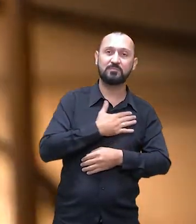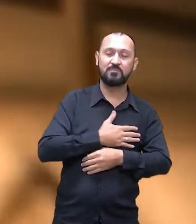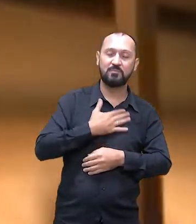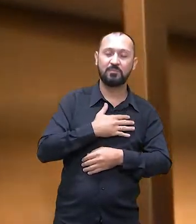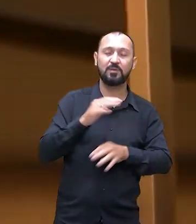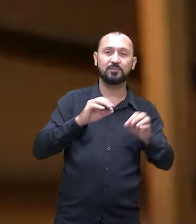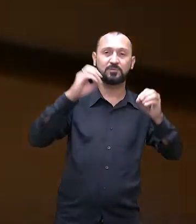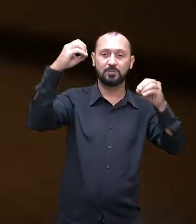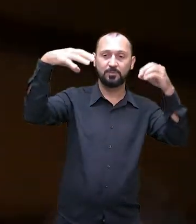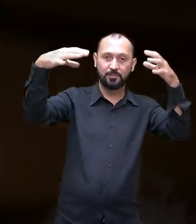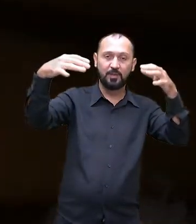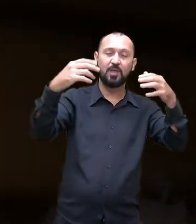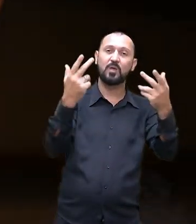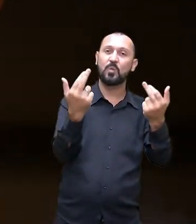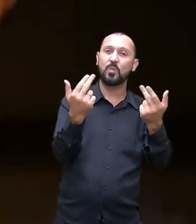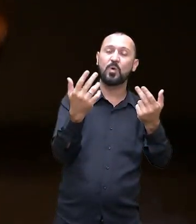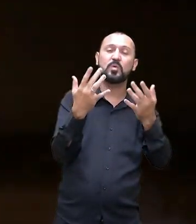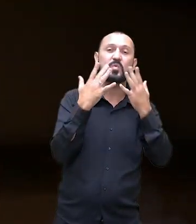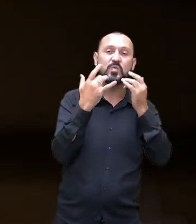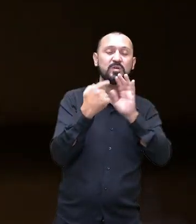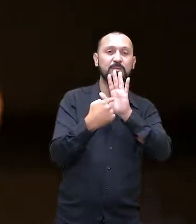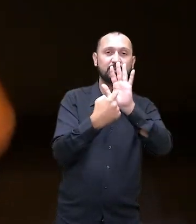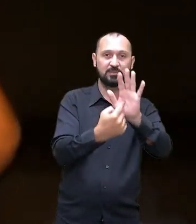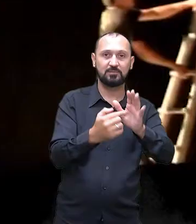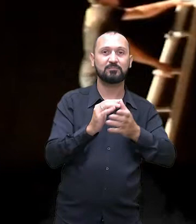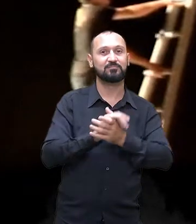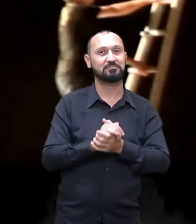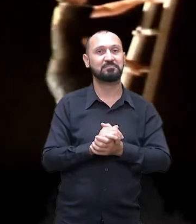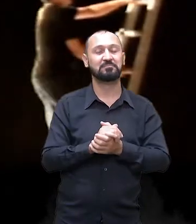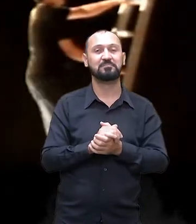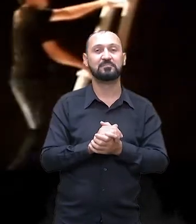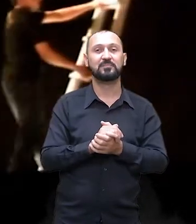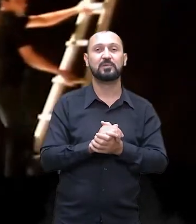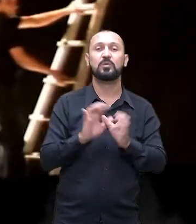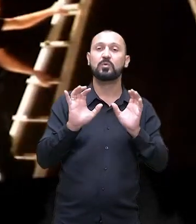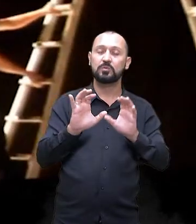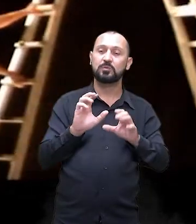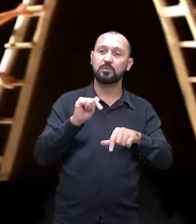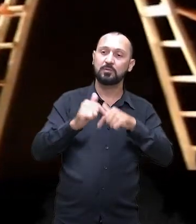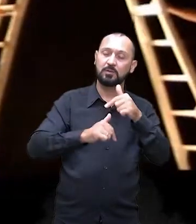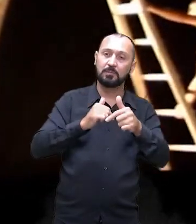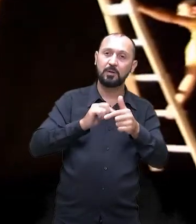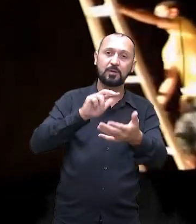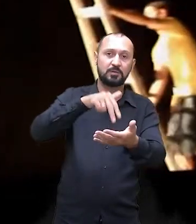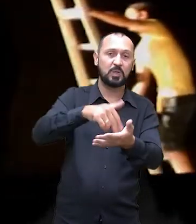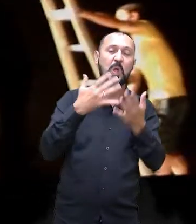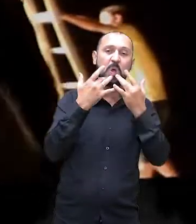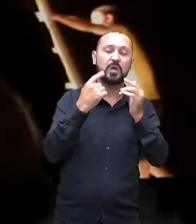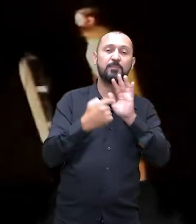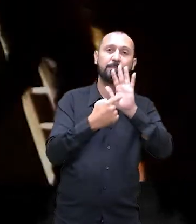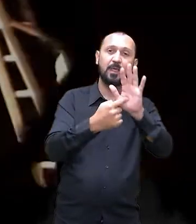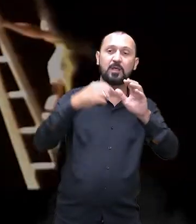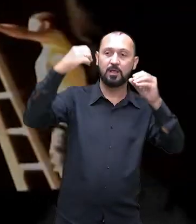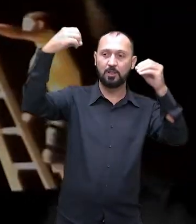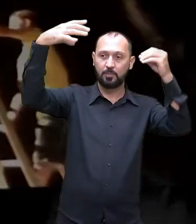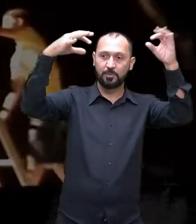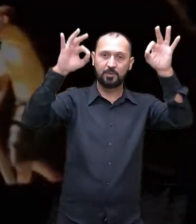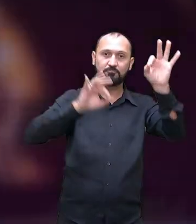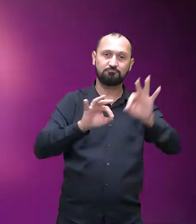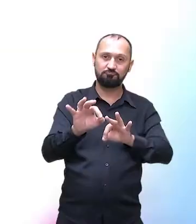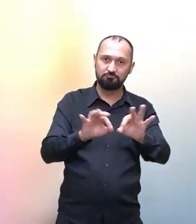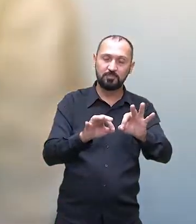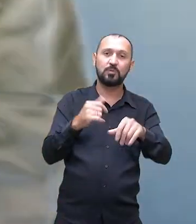prazer que eu tenho em iluminar é o mesmo prazer em atuar. E a forma de eu estar no palco não atuando é